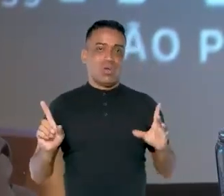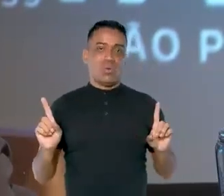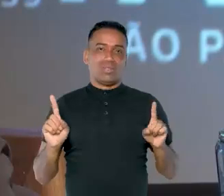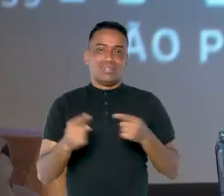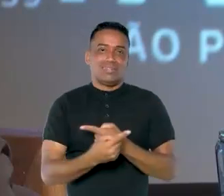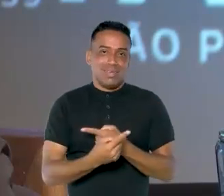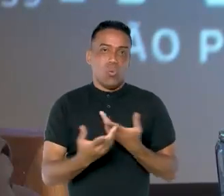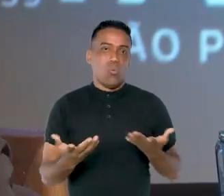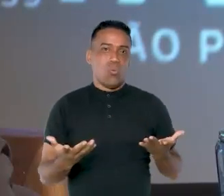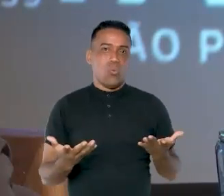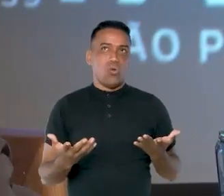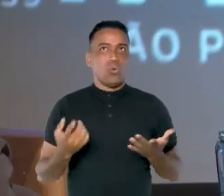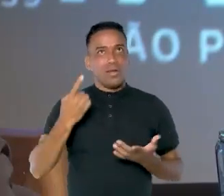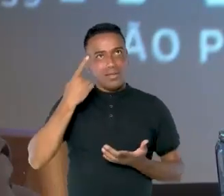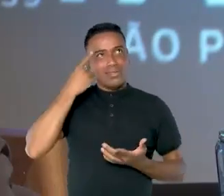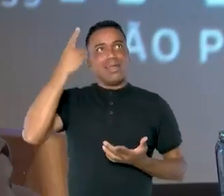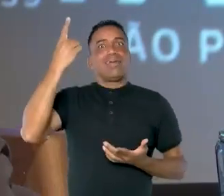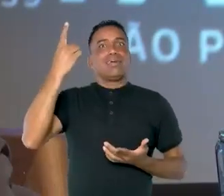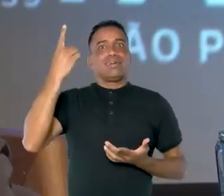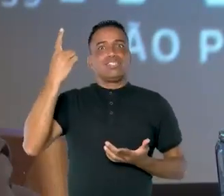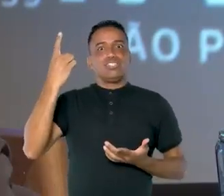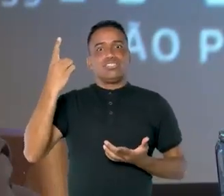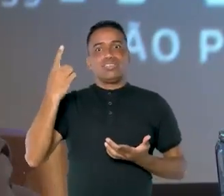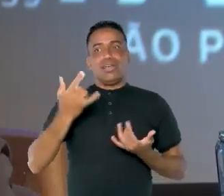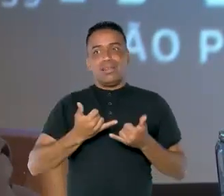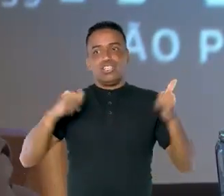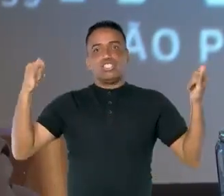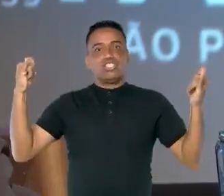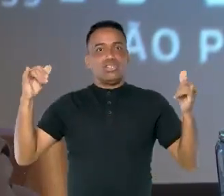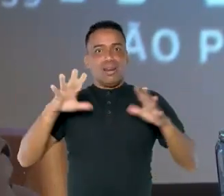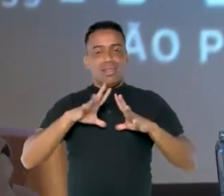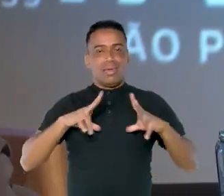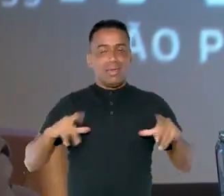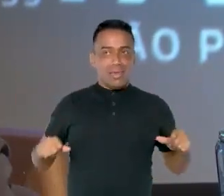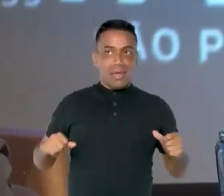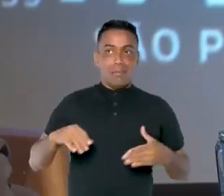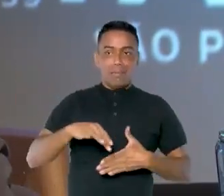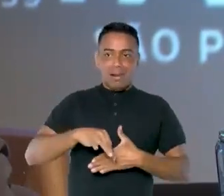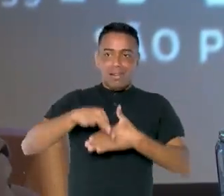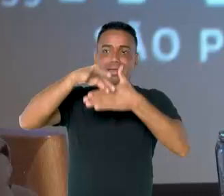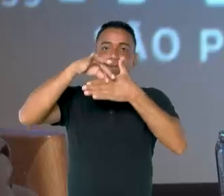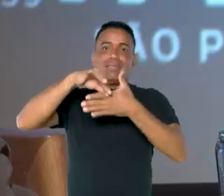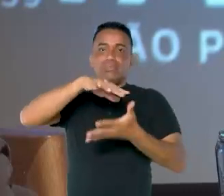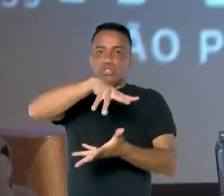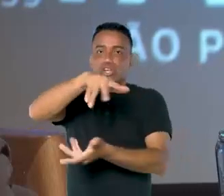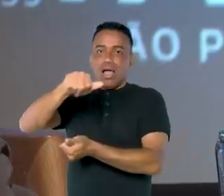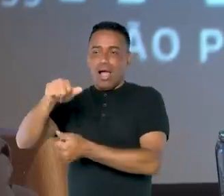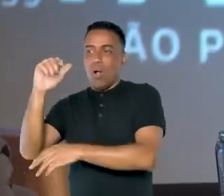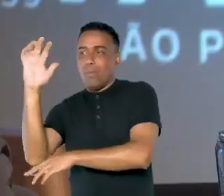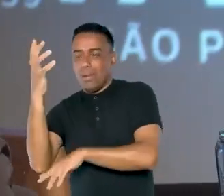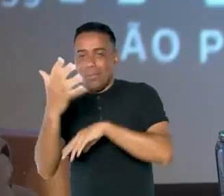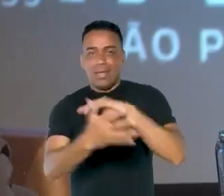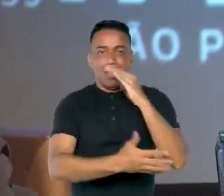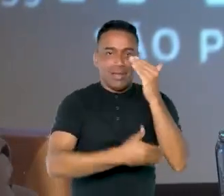Uma contradição com a ideia de ser um líder mundial do meio ambiente, de encaminhar a transição